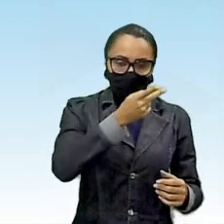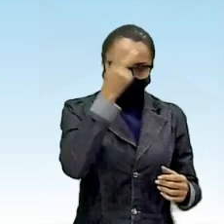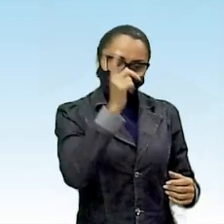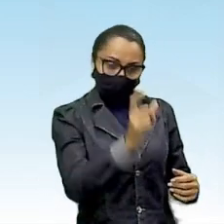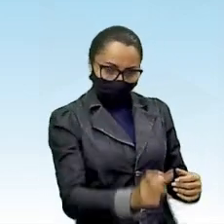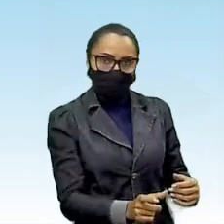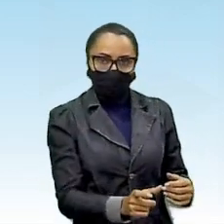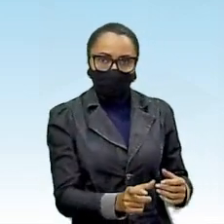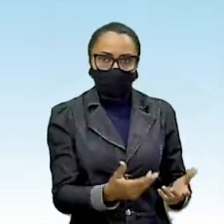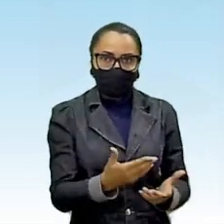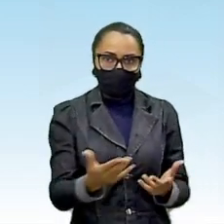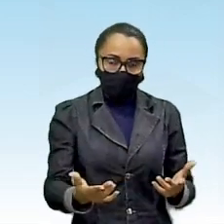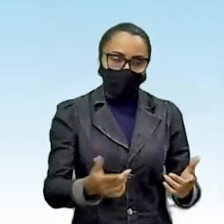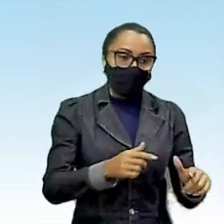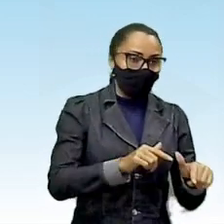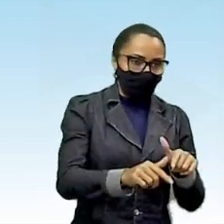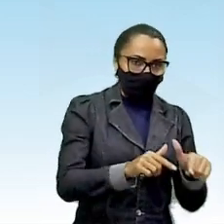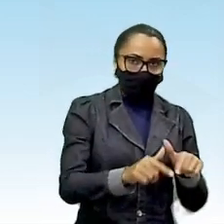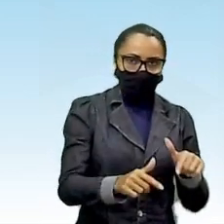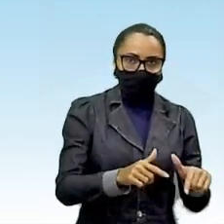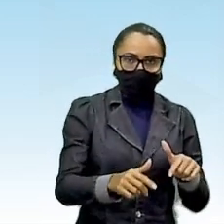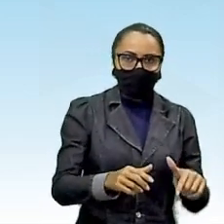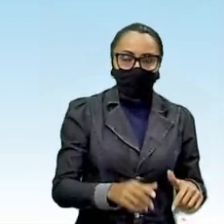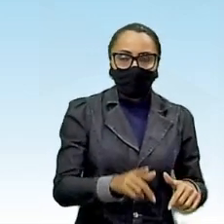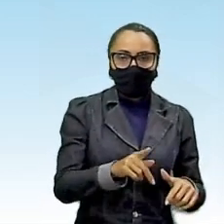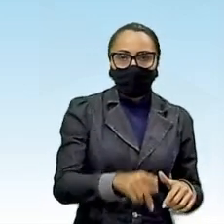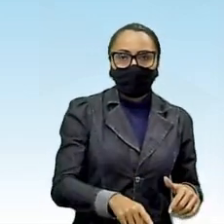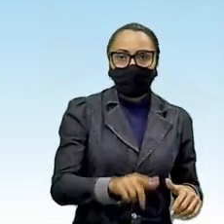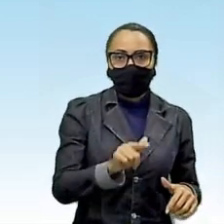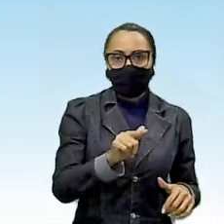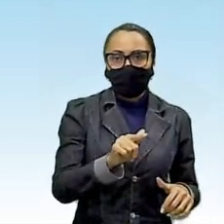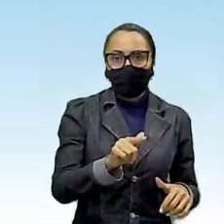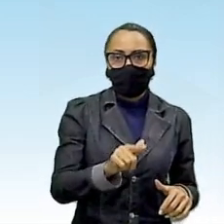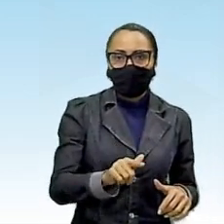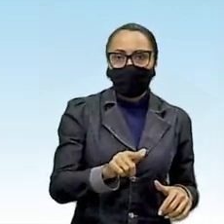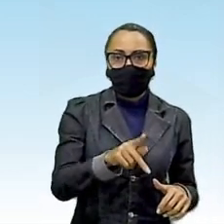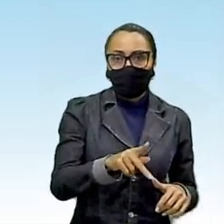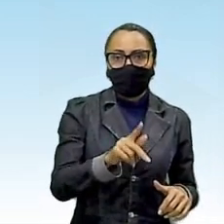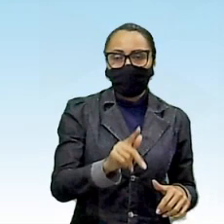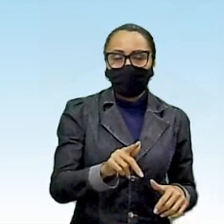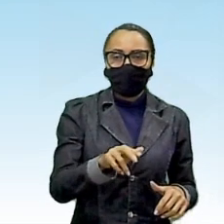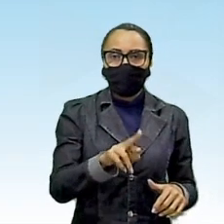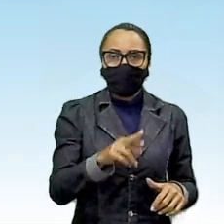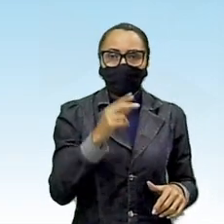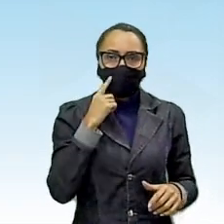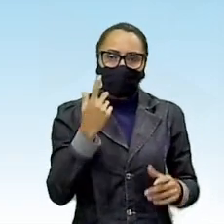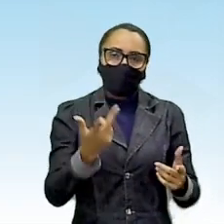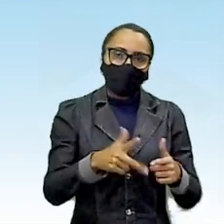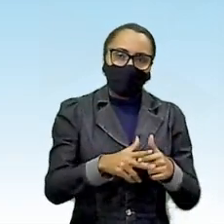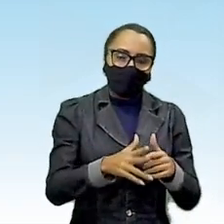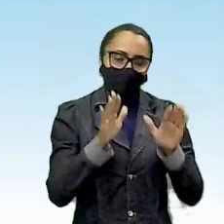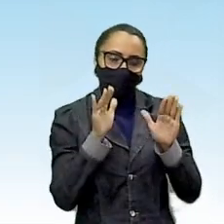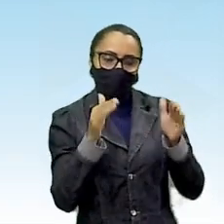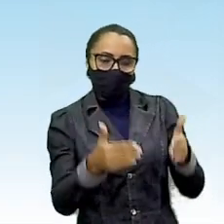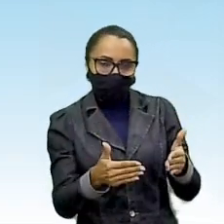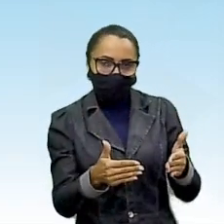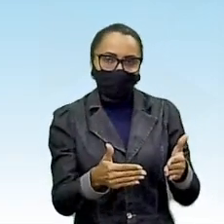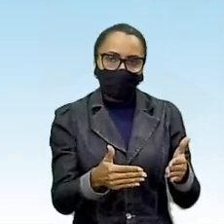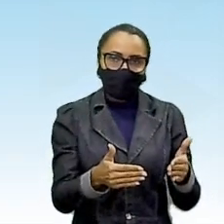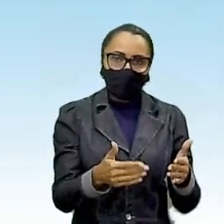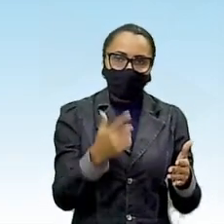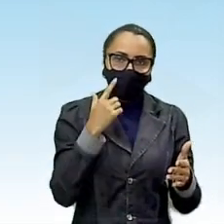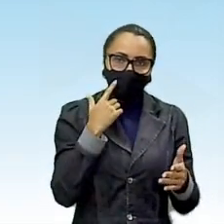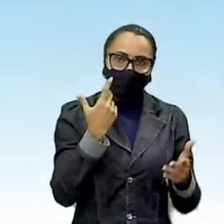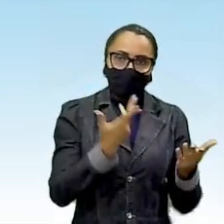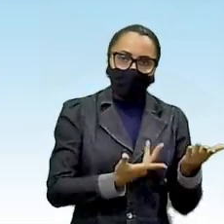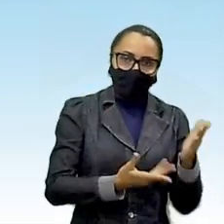né, o elaborador do PGR, você possa utilizar alguma ferramenta específica, né, de